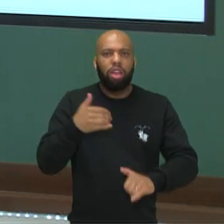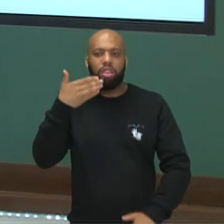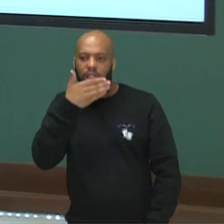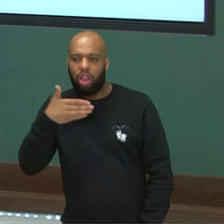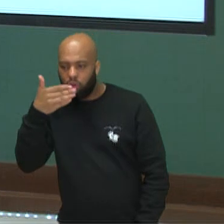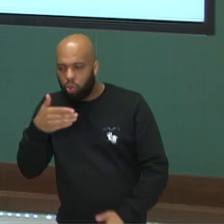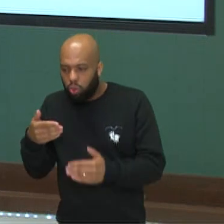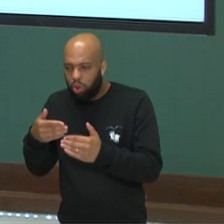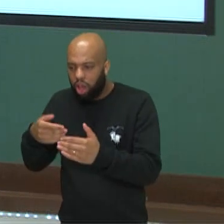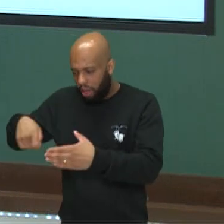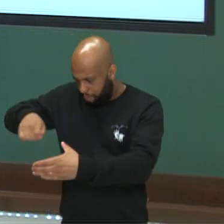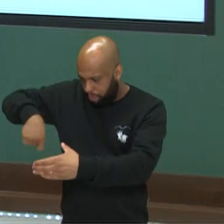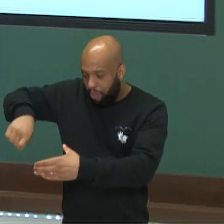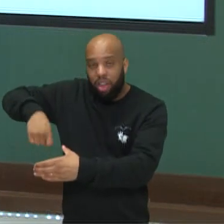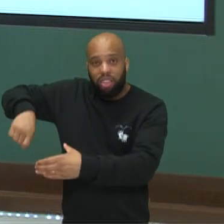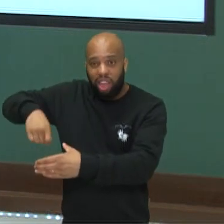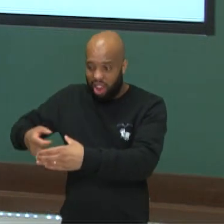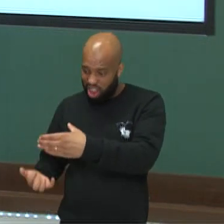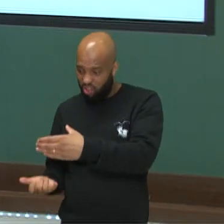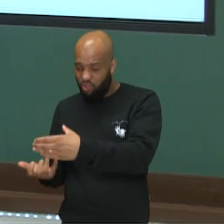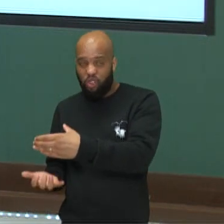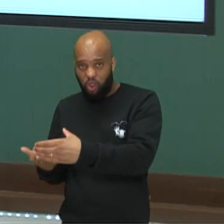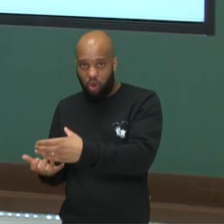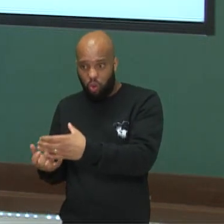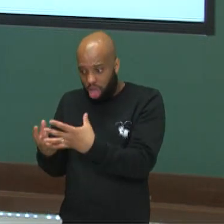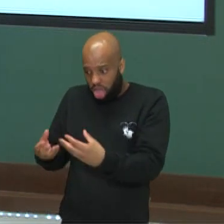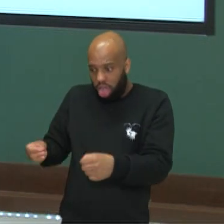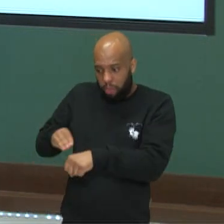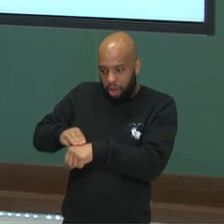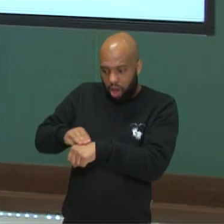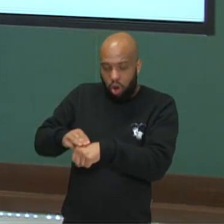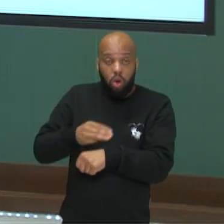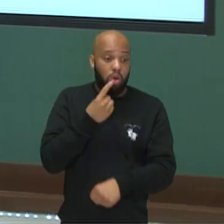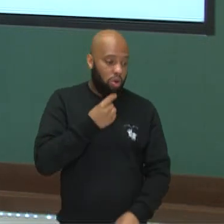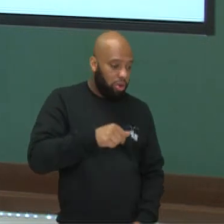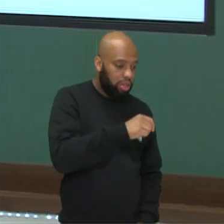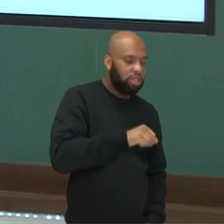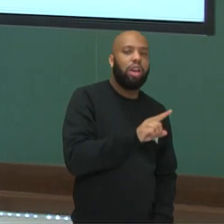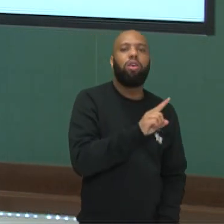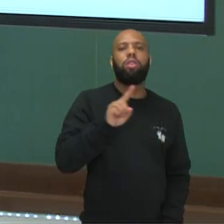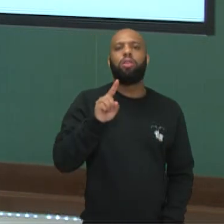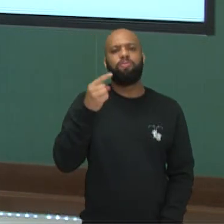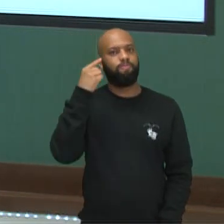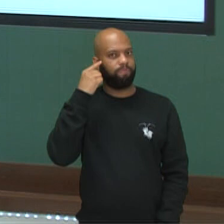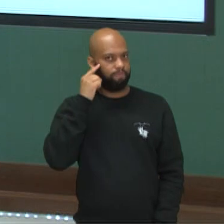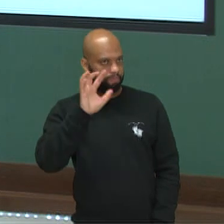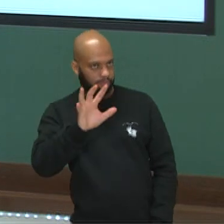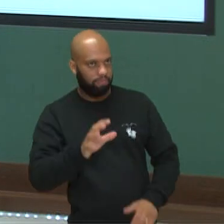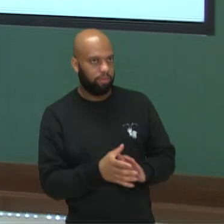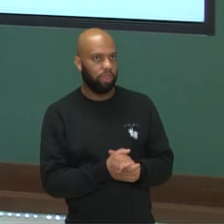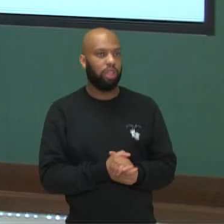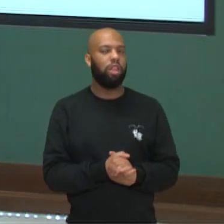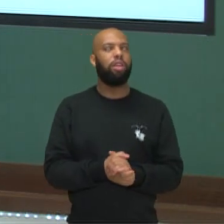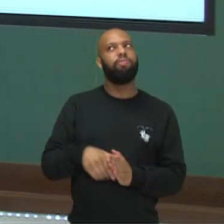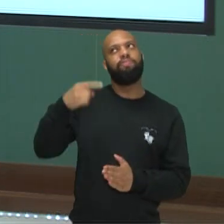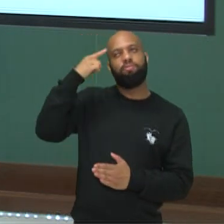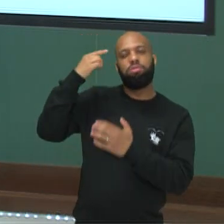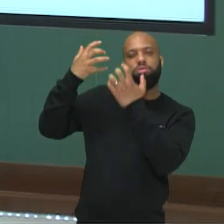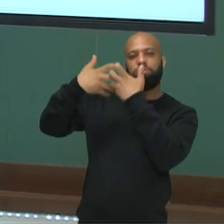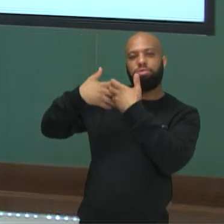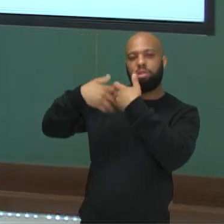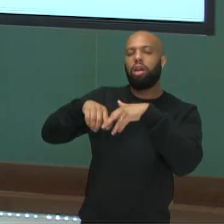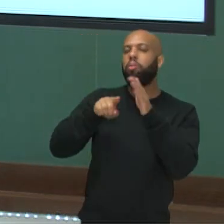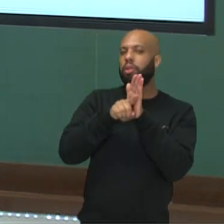açúcar se caramelizar e o sal não acontece isso? Pense comigo, exercite,